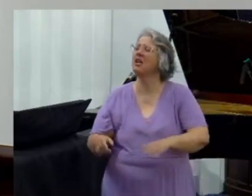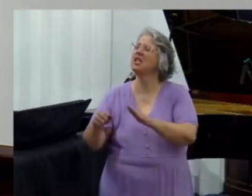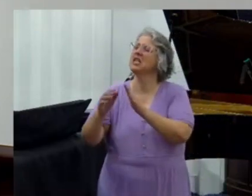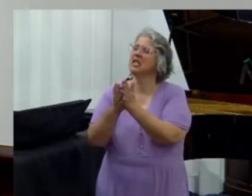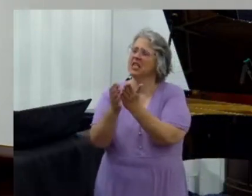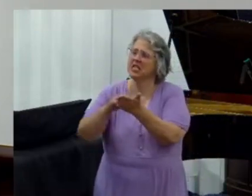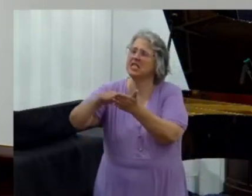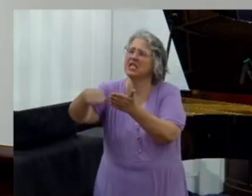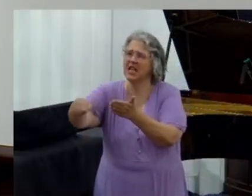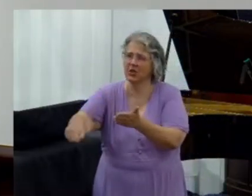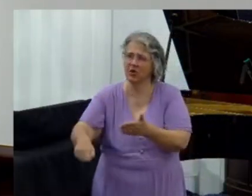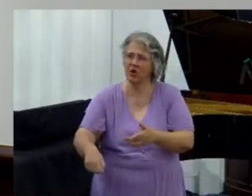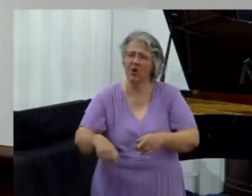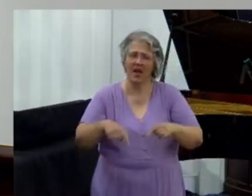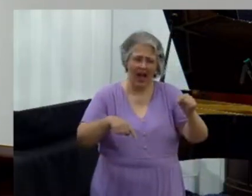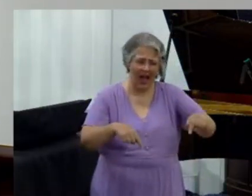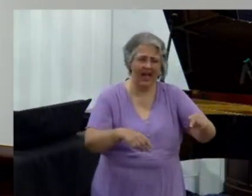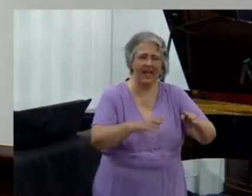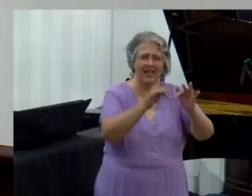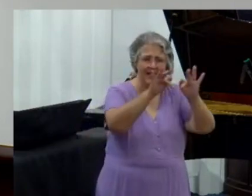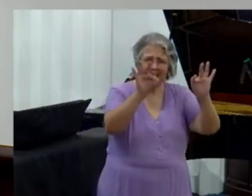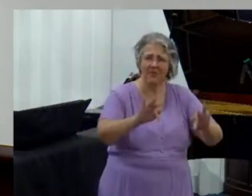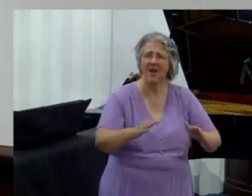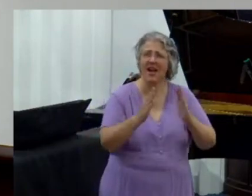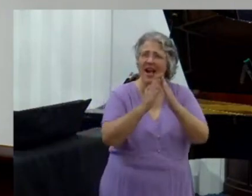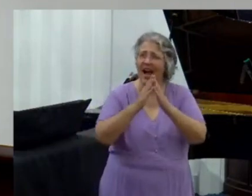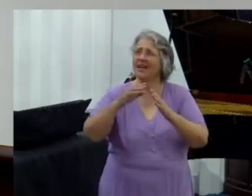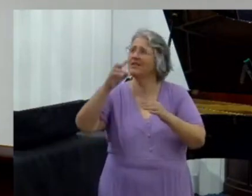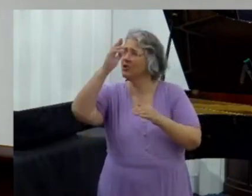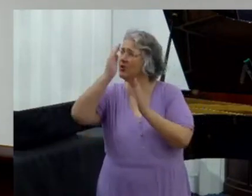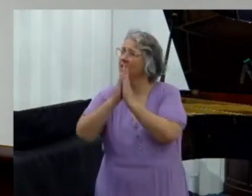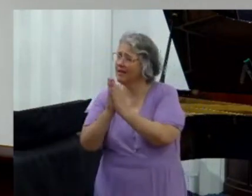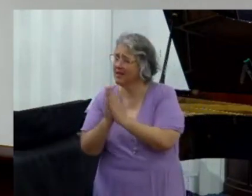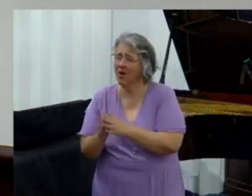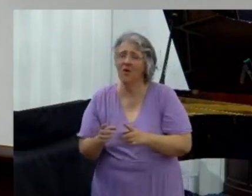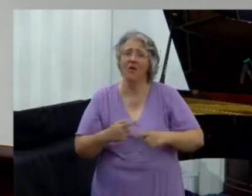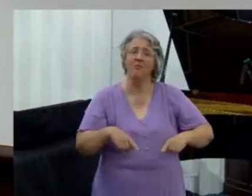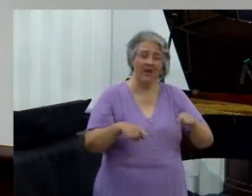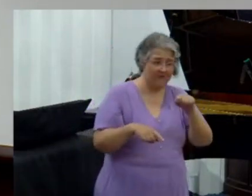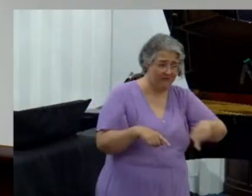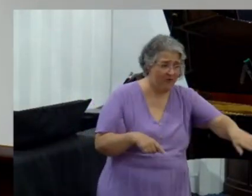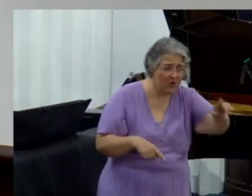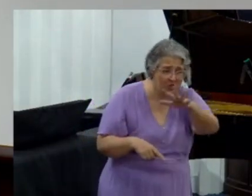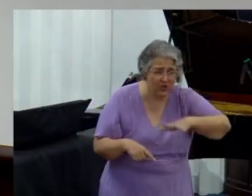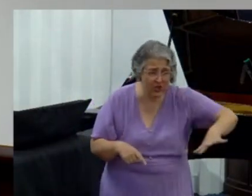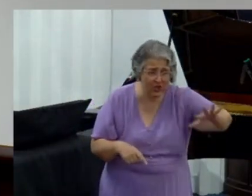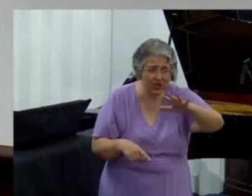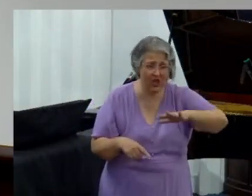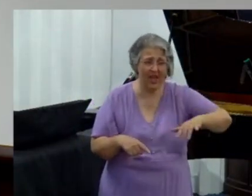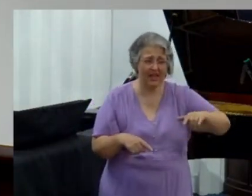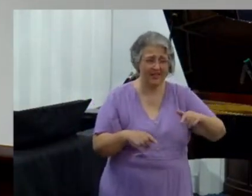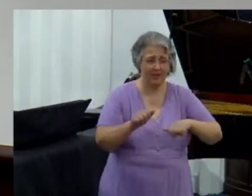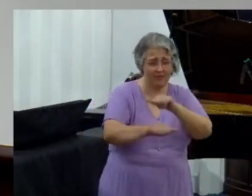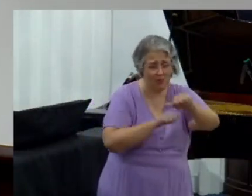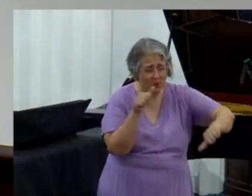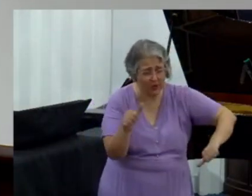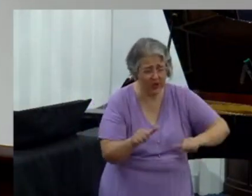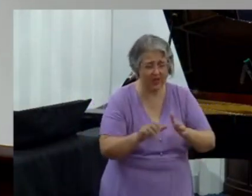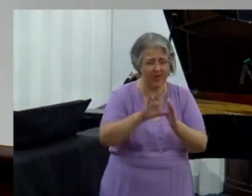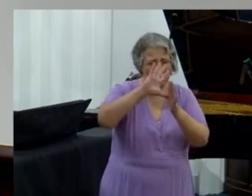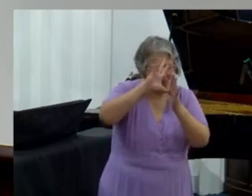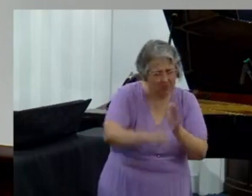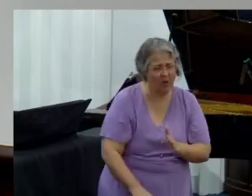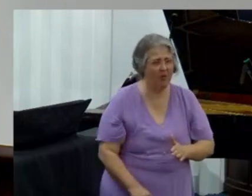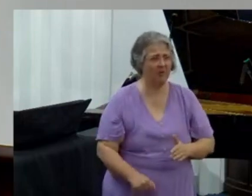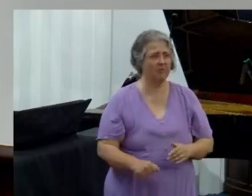a minha casa será chamada casa de oração, mas vocês estão fazendo dela um covil de salteadores. Cegos